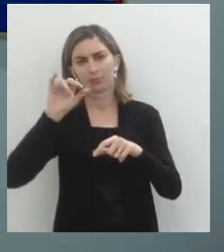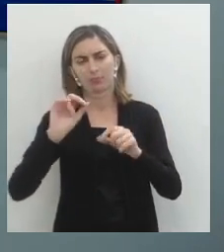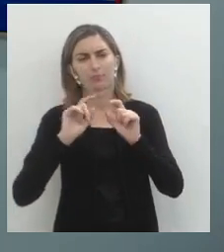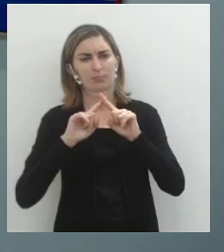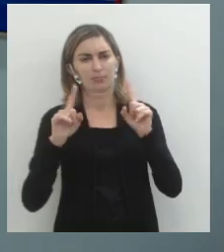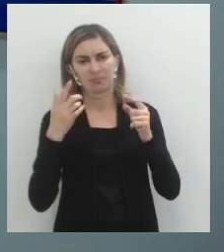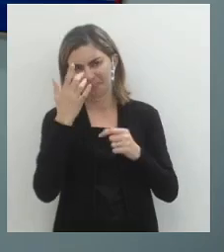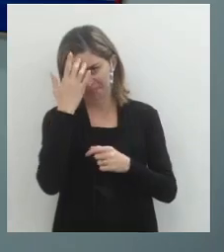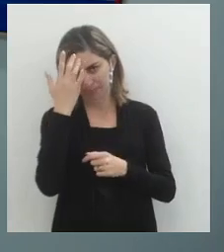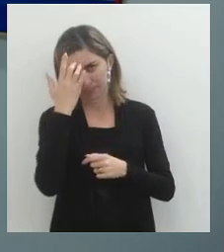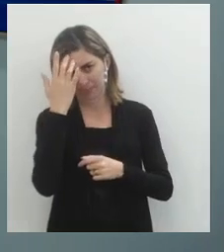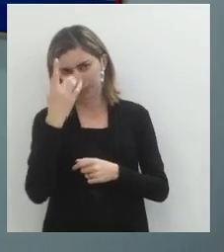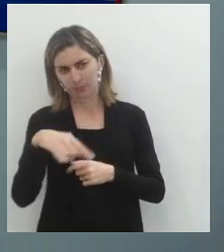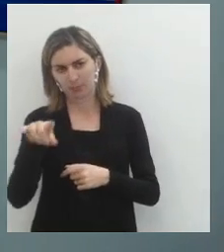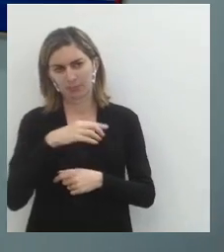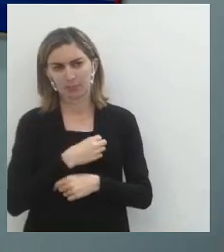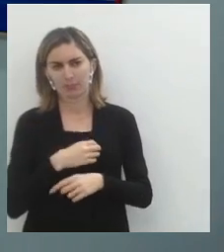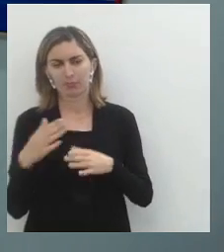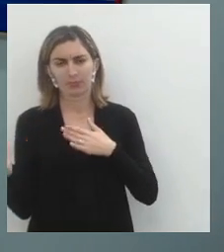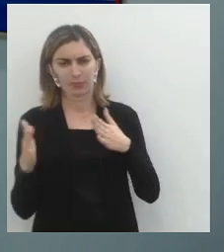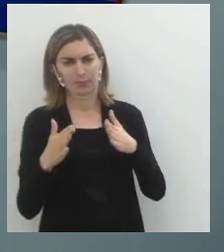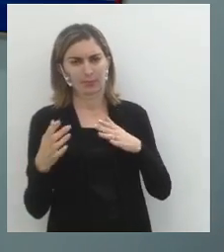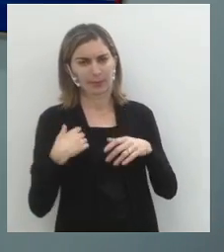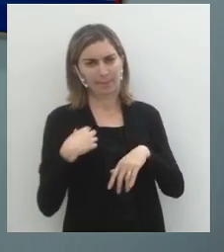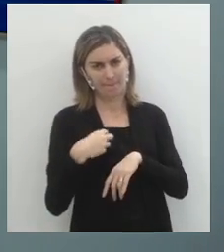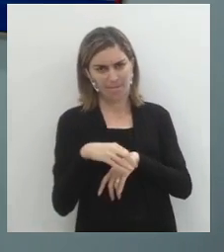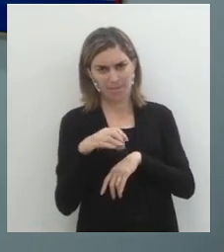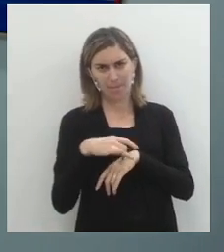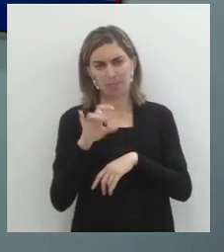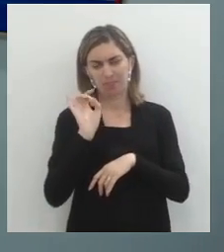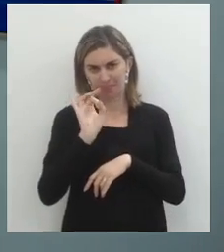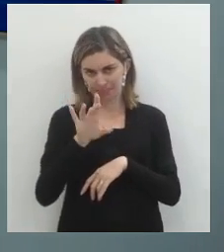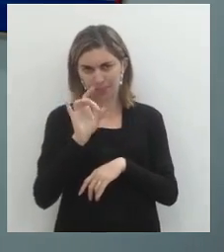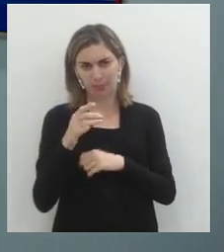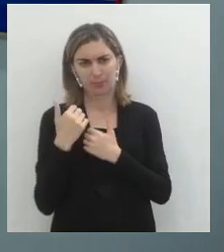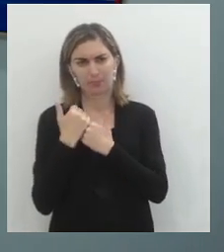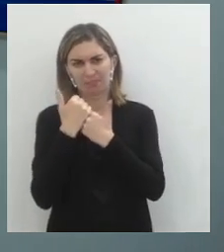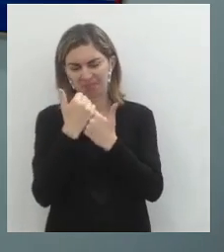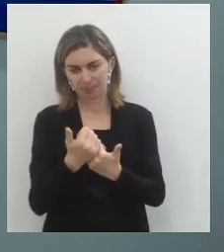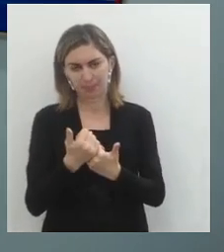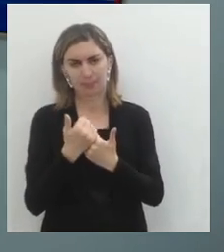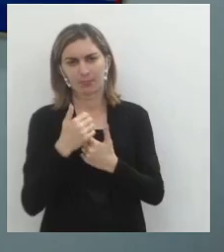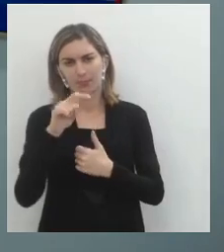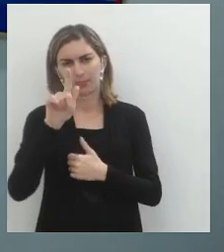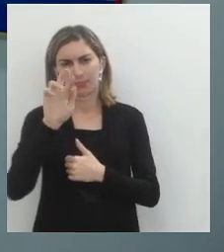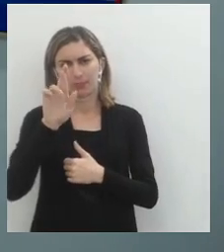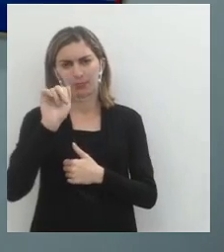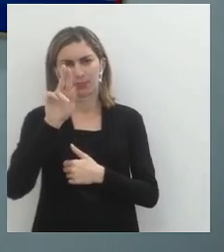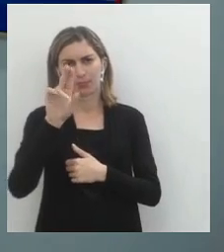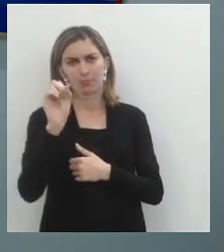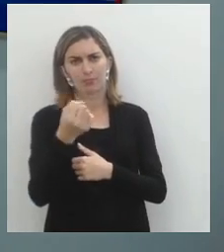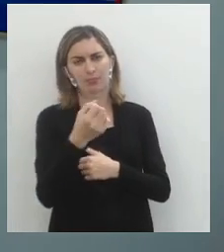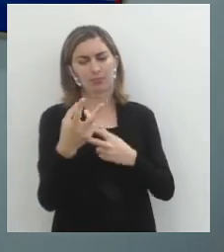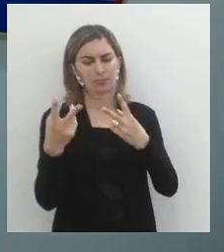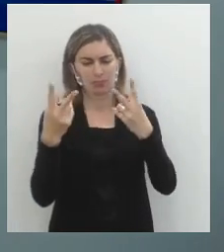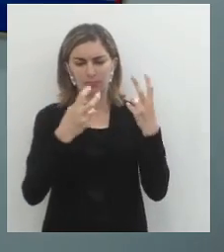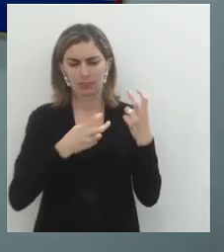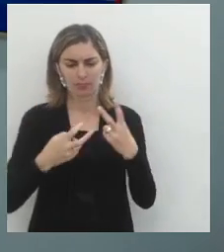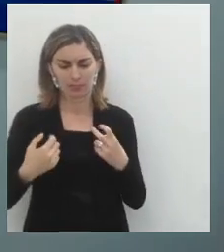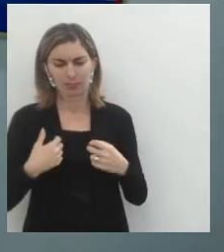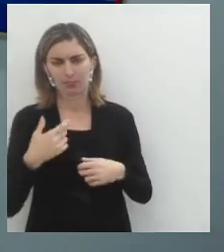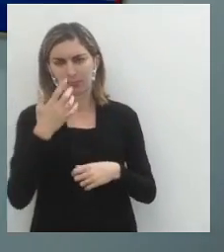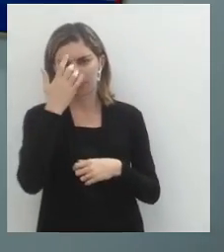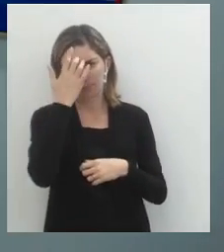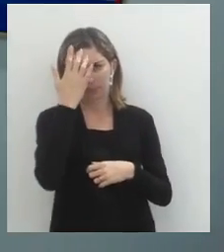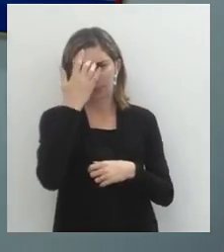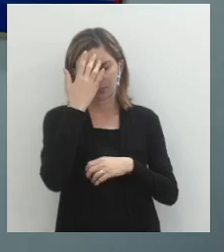para facilitar aqui a nossa vida, por enquanto, eu vou trazer somente essa representação em graus para você perceber com mais